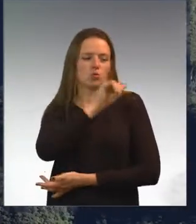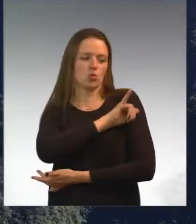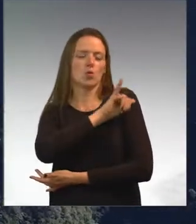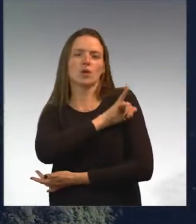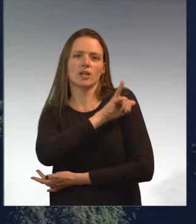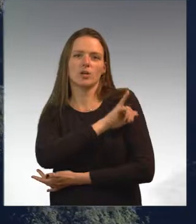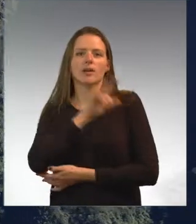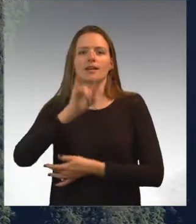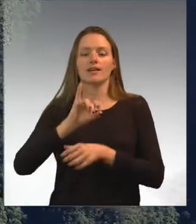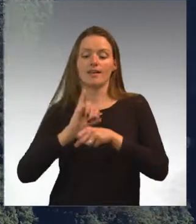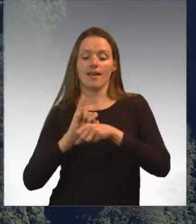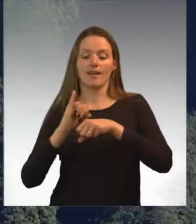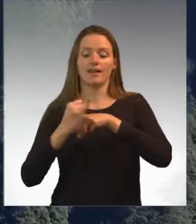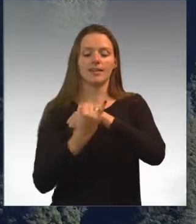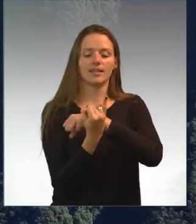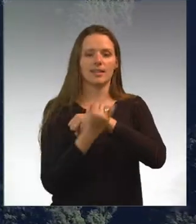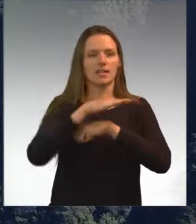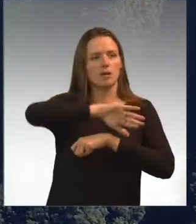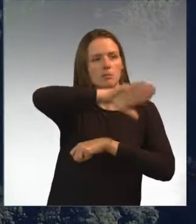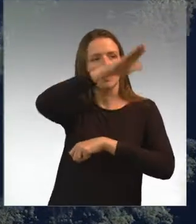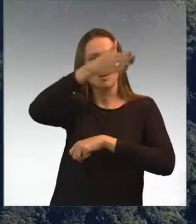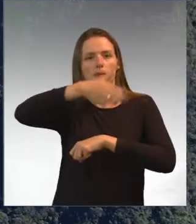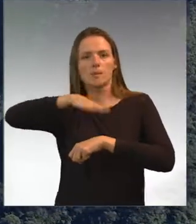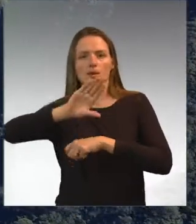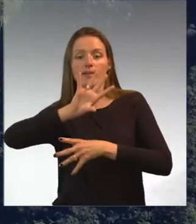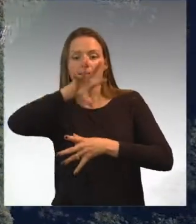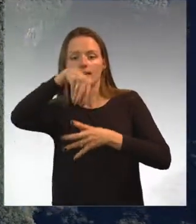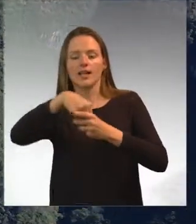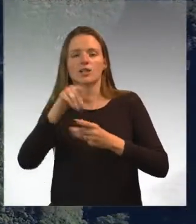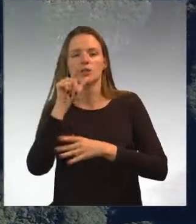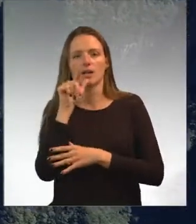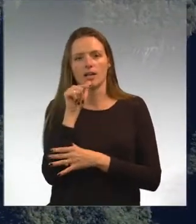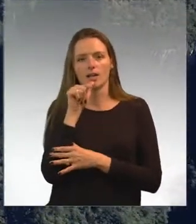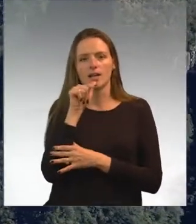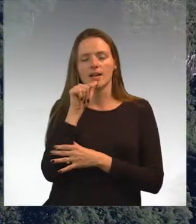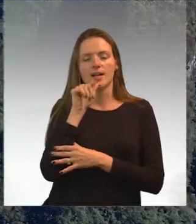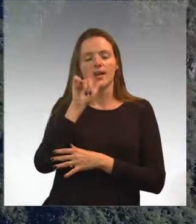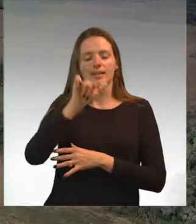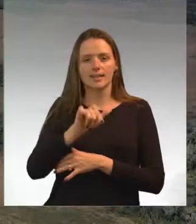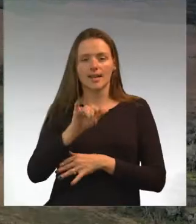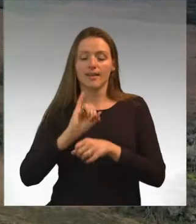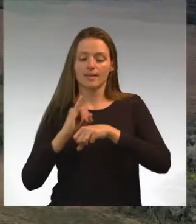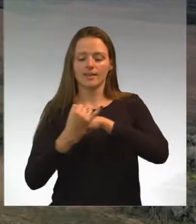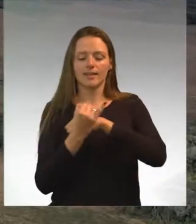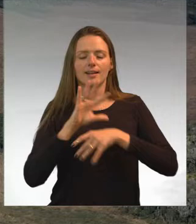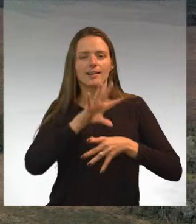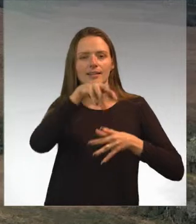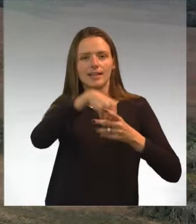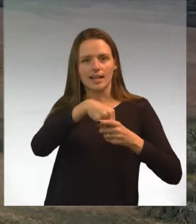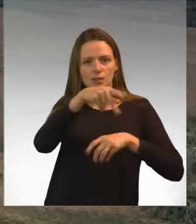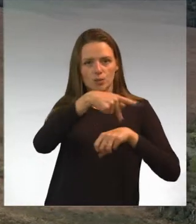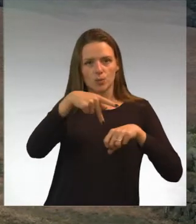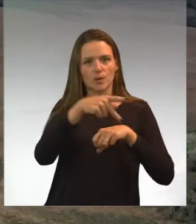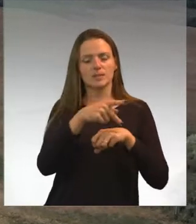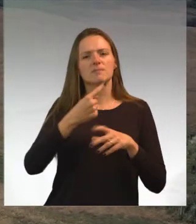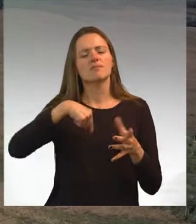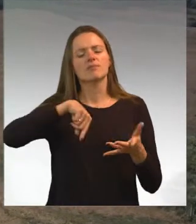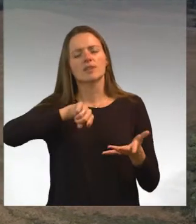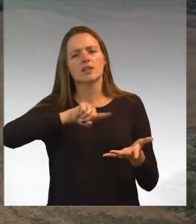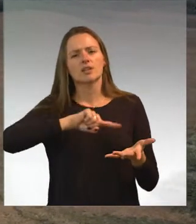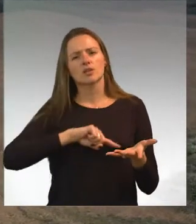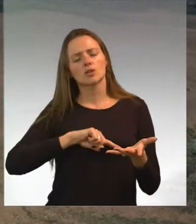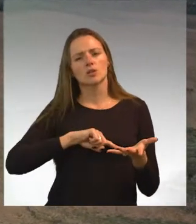são ilhas, montanha. Insel é ilha e Berg é montanha. Então nós devíamos